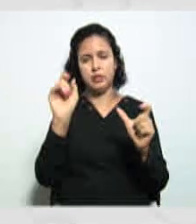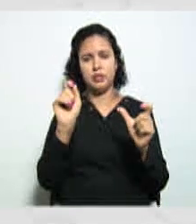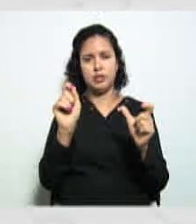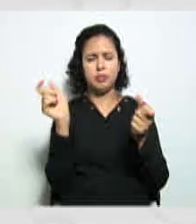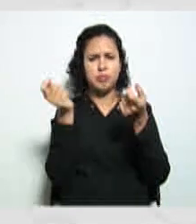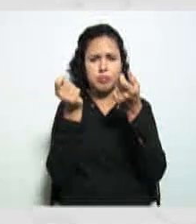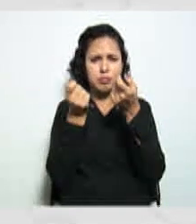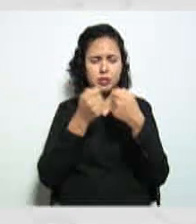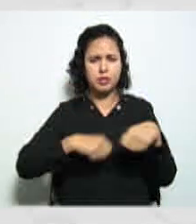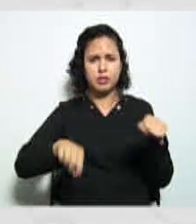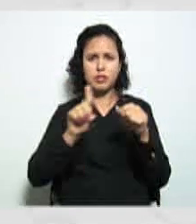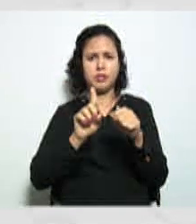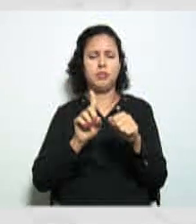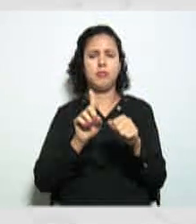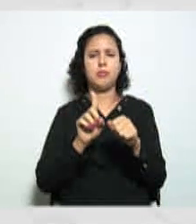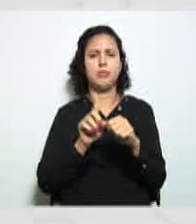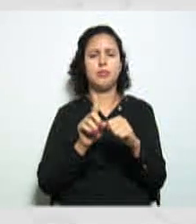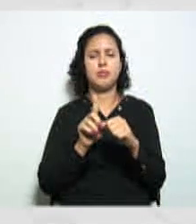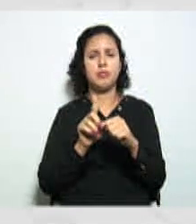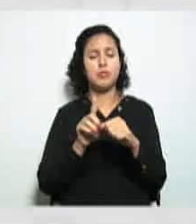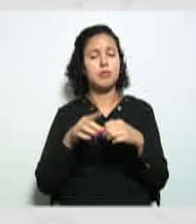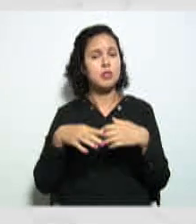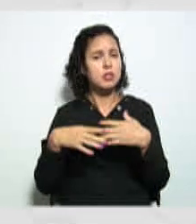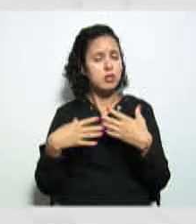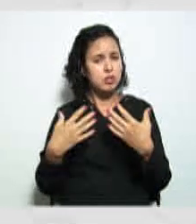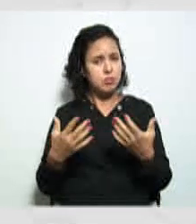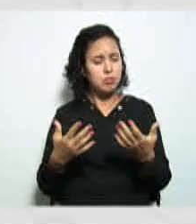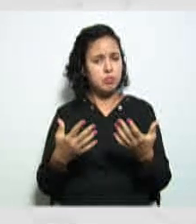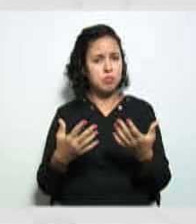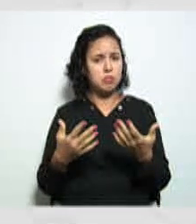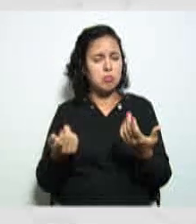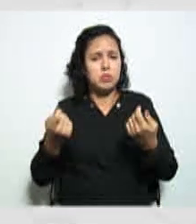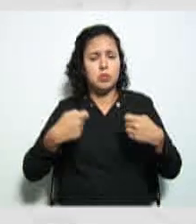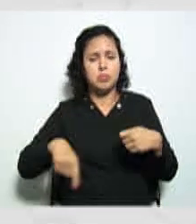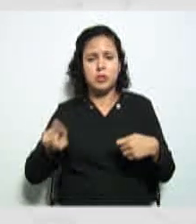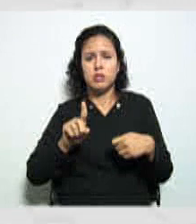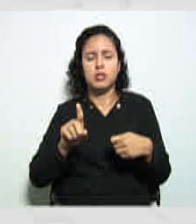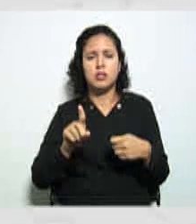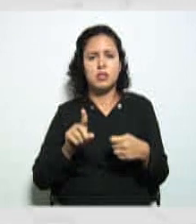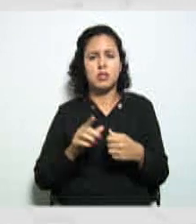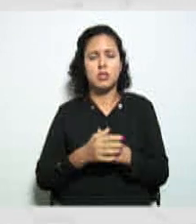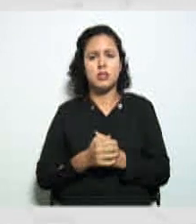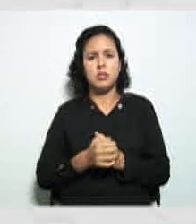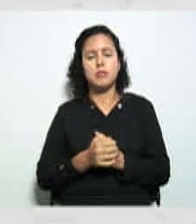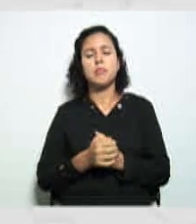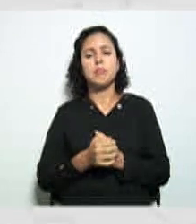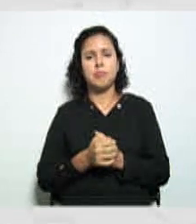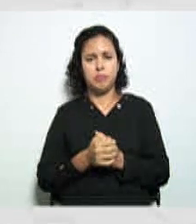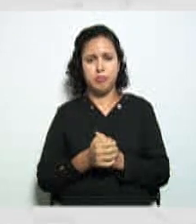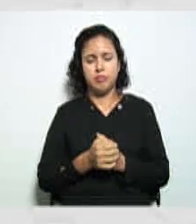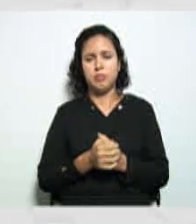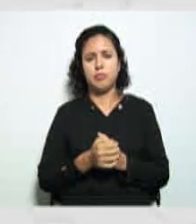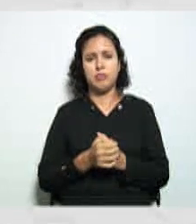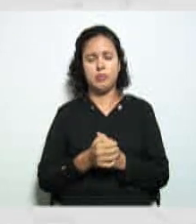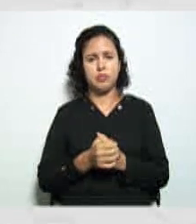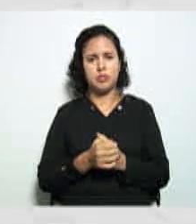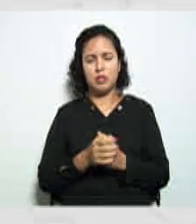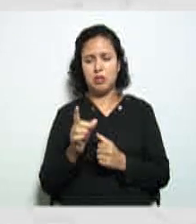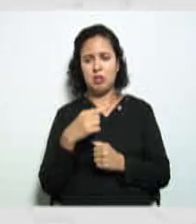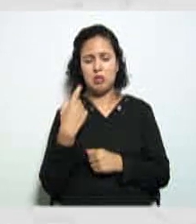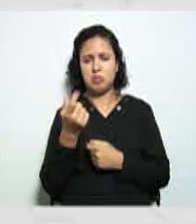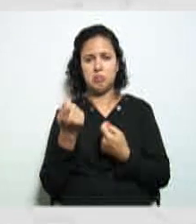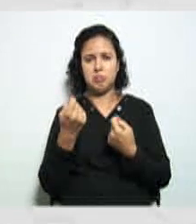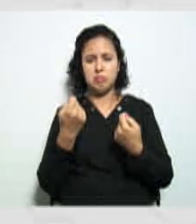do desnecessário. O que é o desnecessário? É aquilo que eu não preciso. Aquilo, né? que a gente não